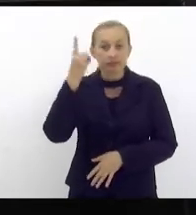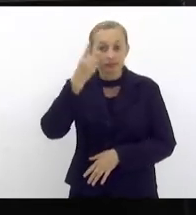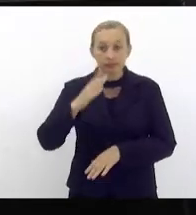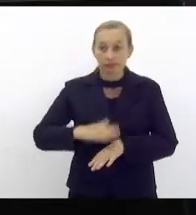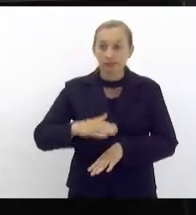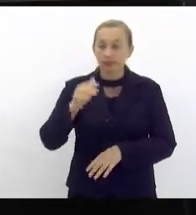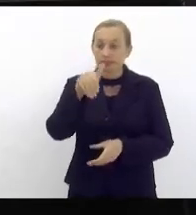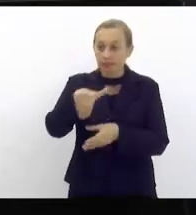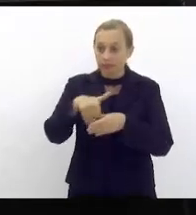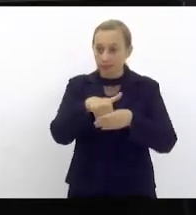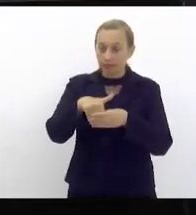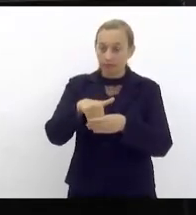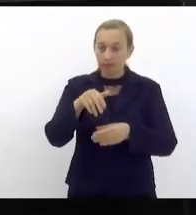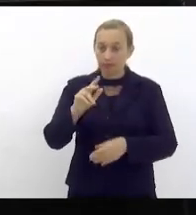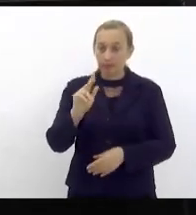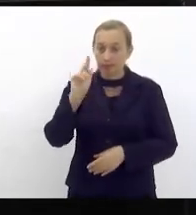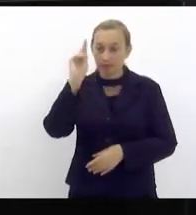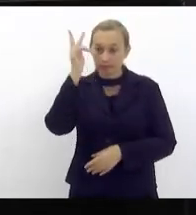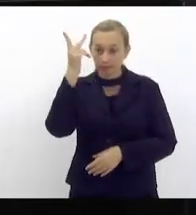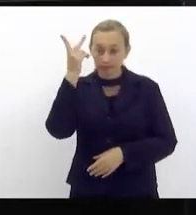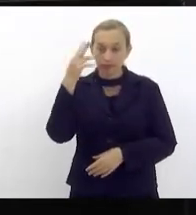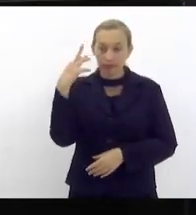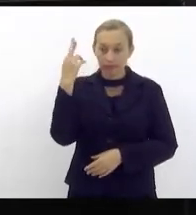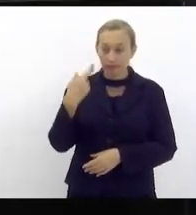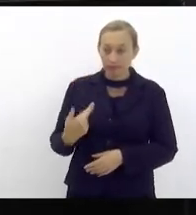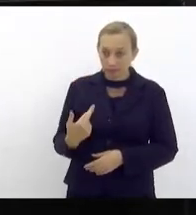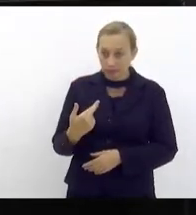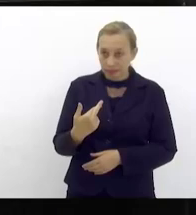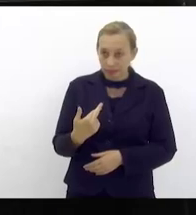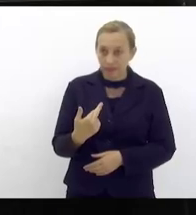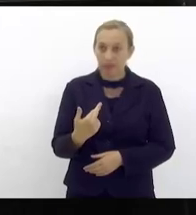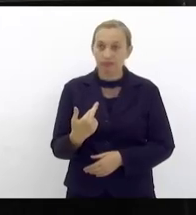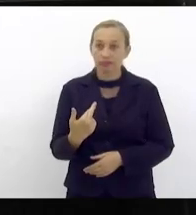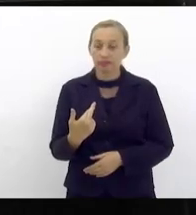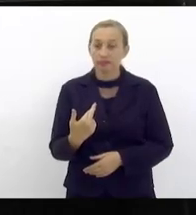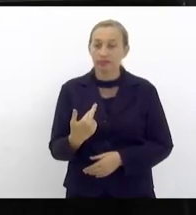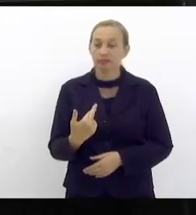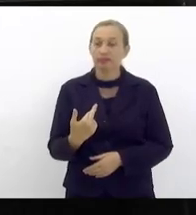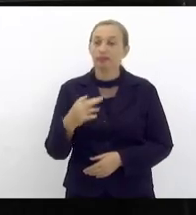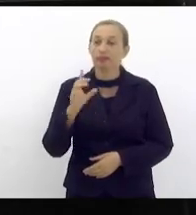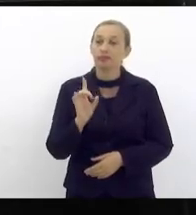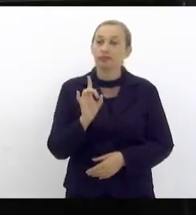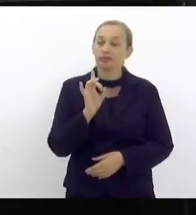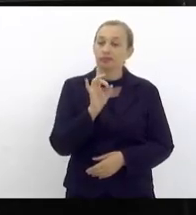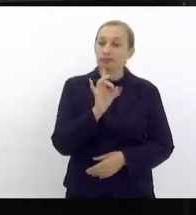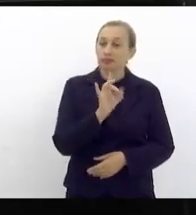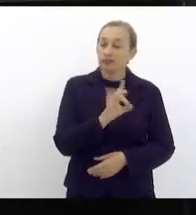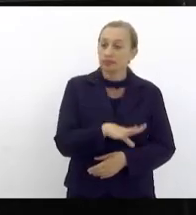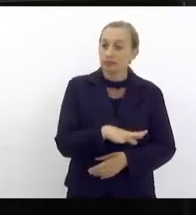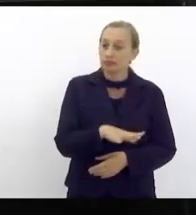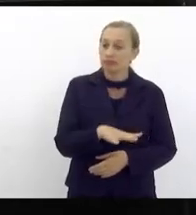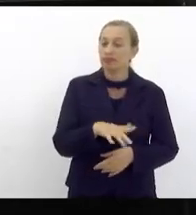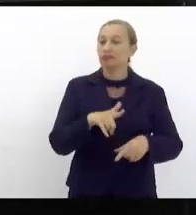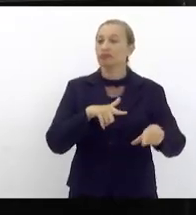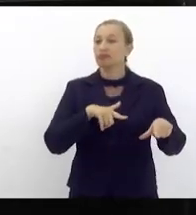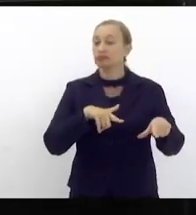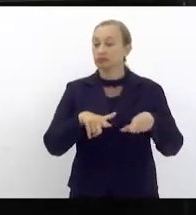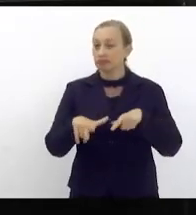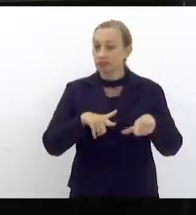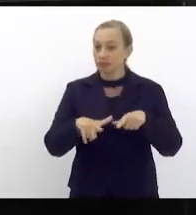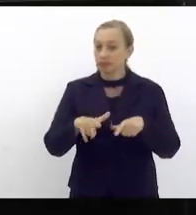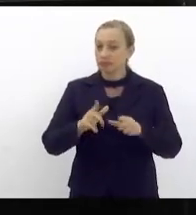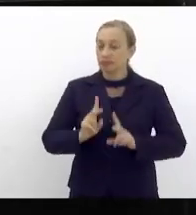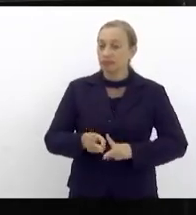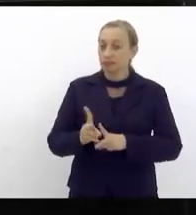votada da história da esquerda deputada Renata Souza que foi na última legislatura é honesta e espero que